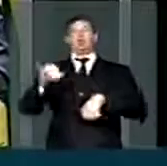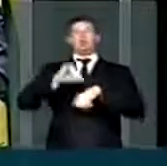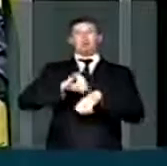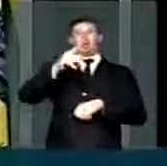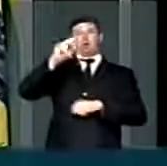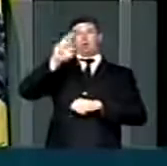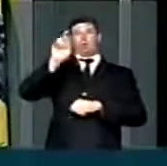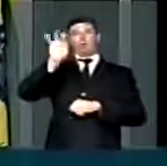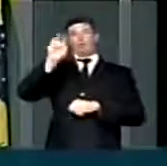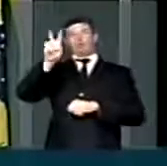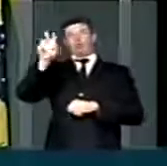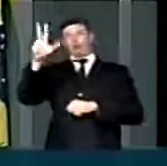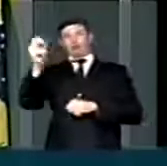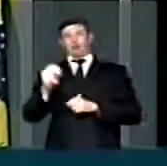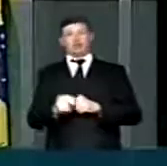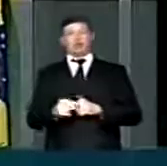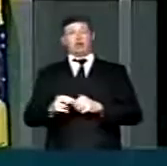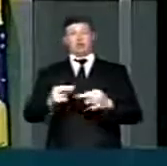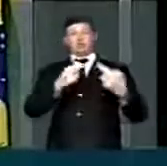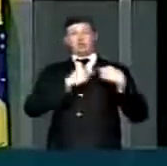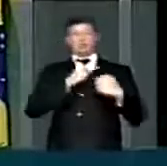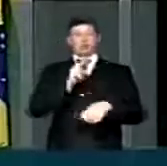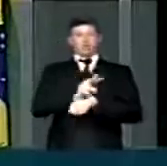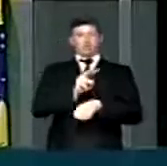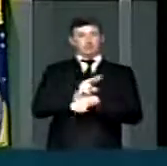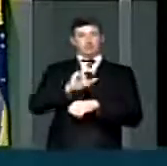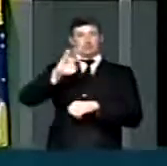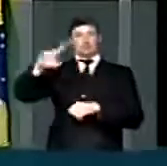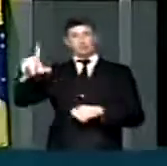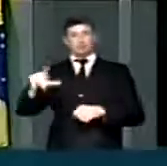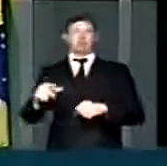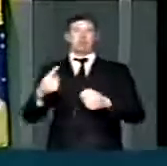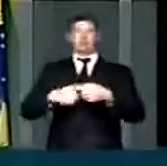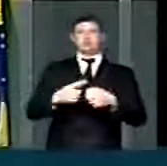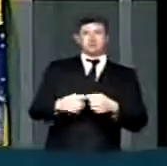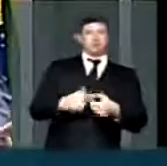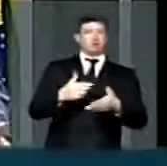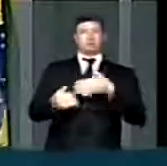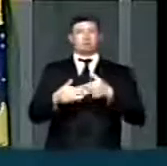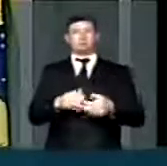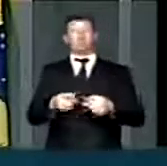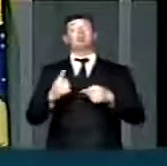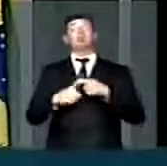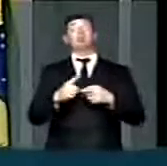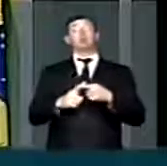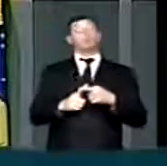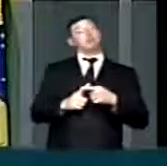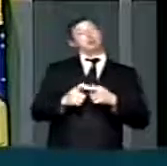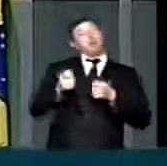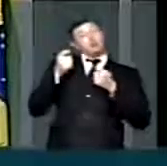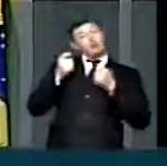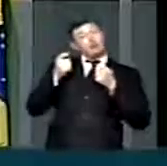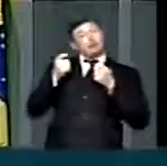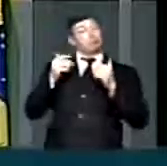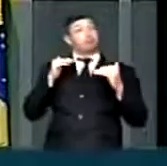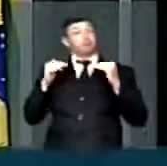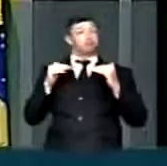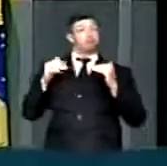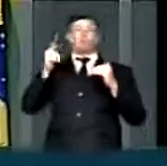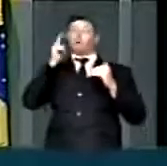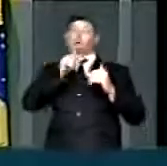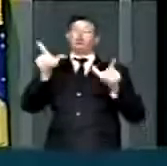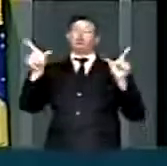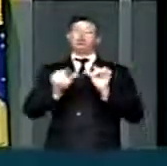os responsáveis pela defesa civil, tanto do Estado quanto das cidades, no sentido de, pelo menos, ajudar a minimizar